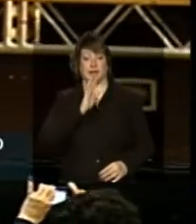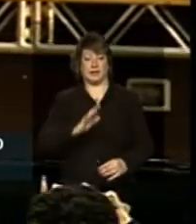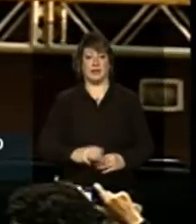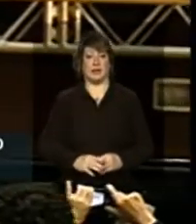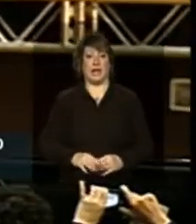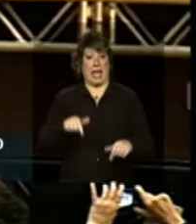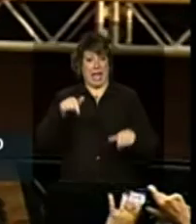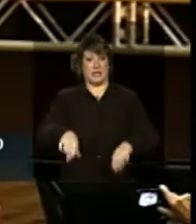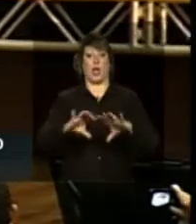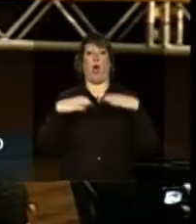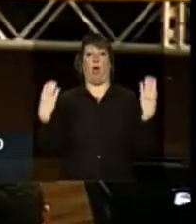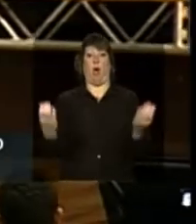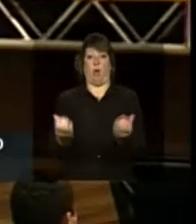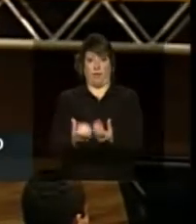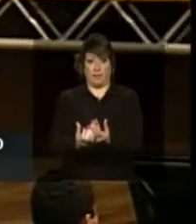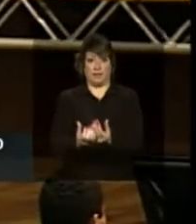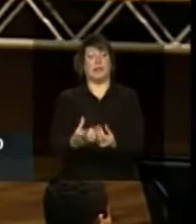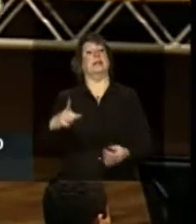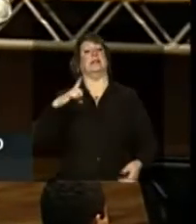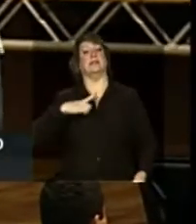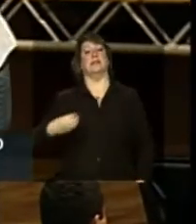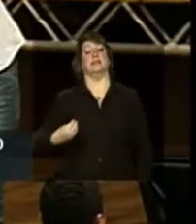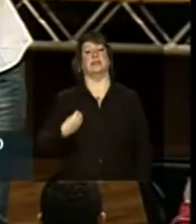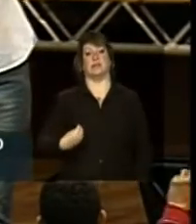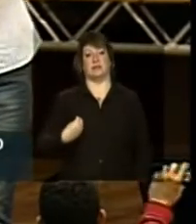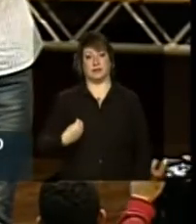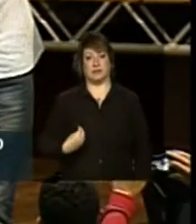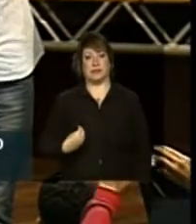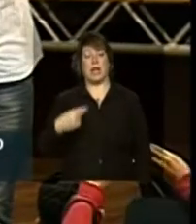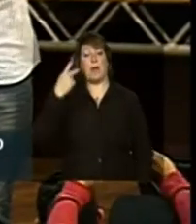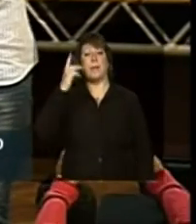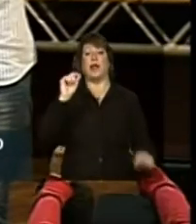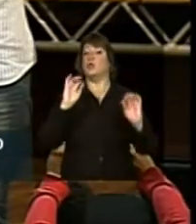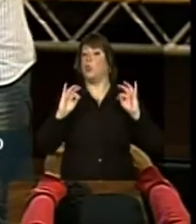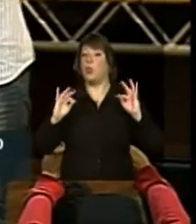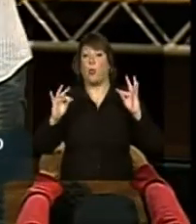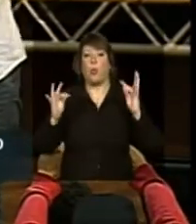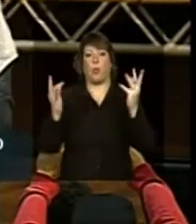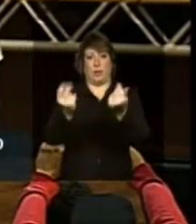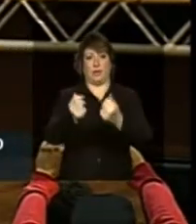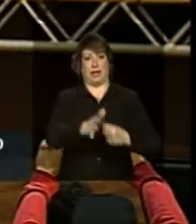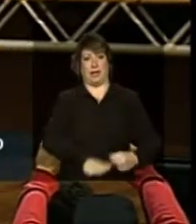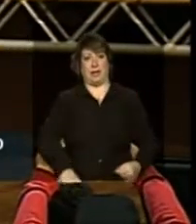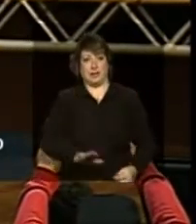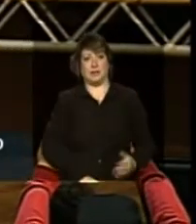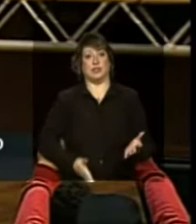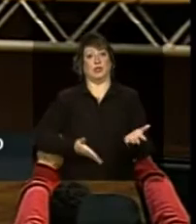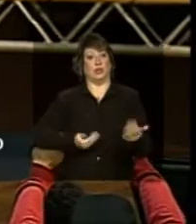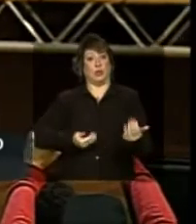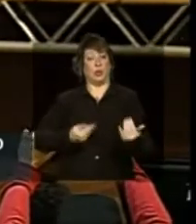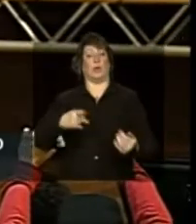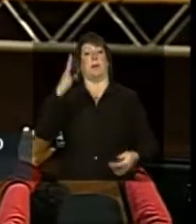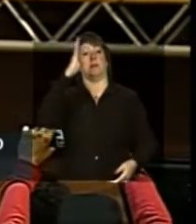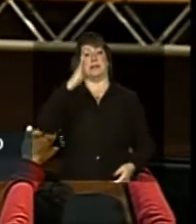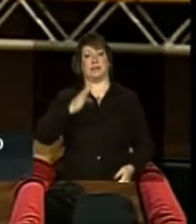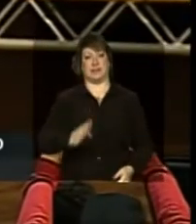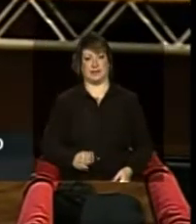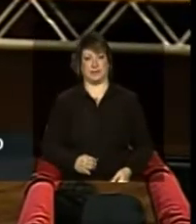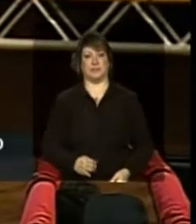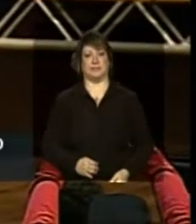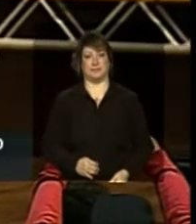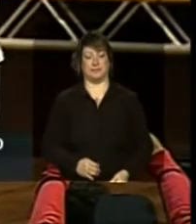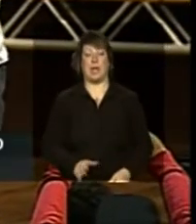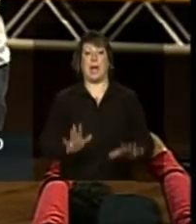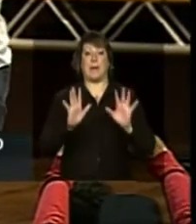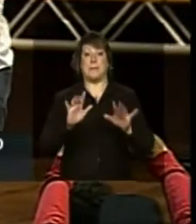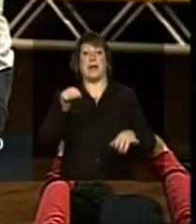esta conferência existe para todas as crianças e adolescentes do Brasil. mas